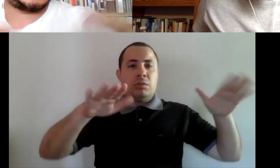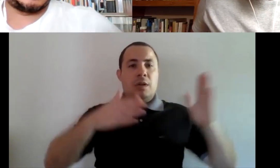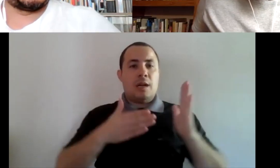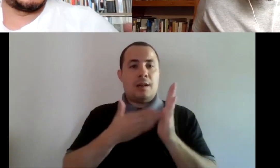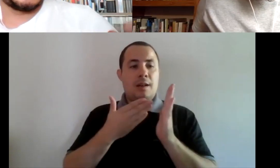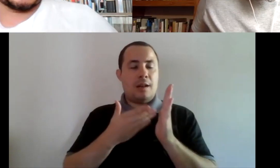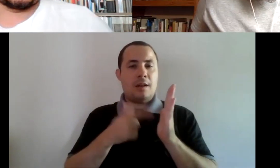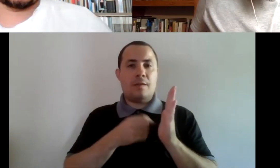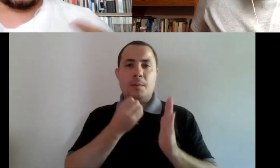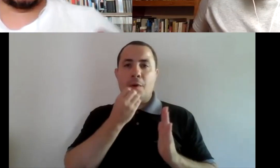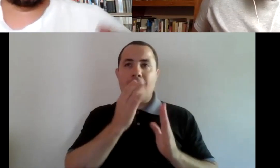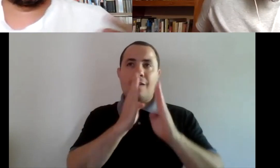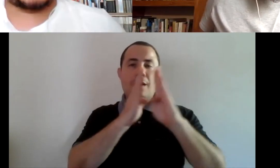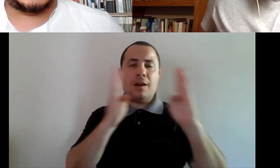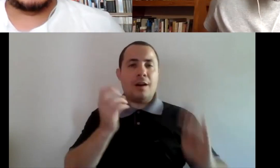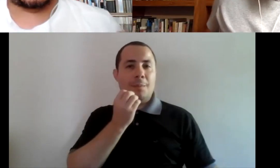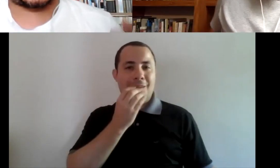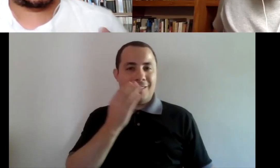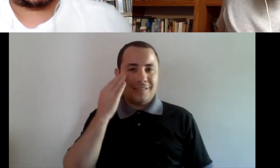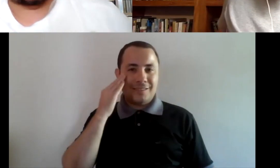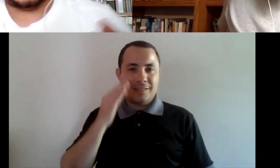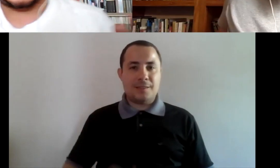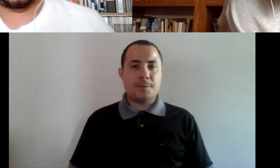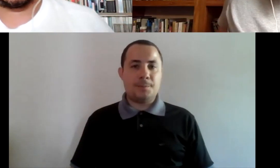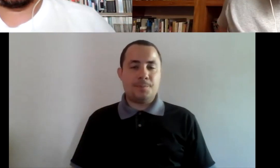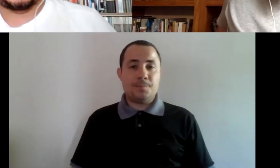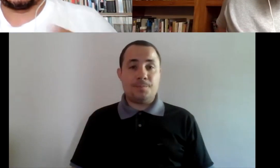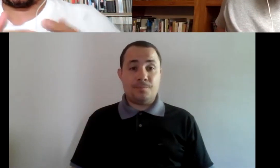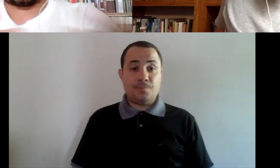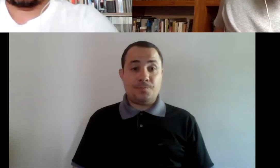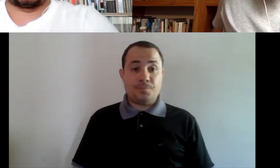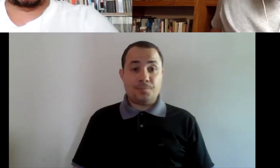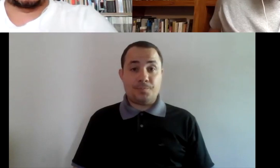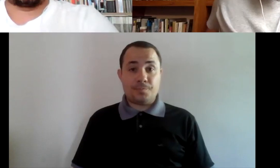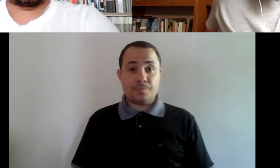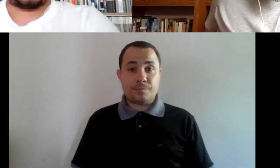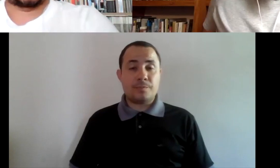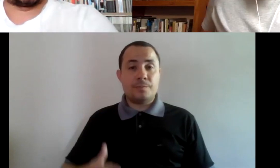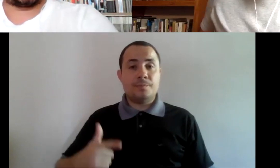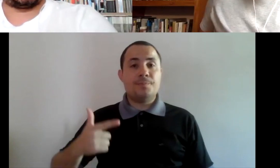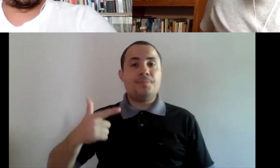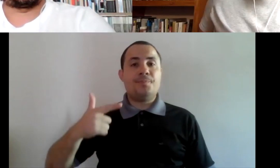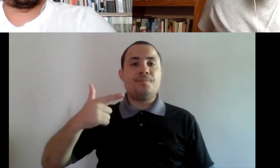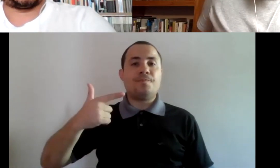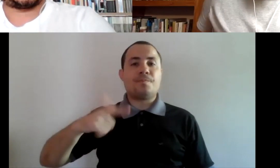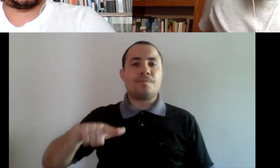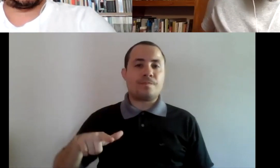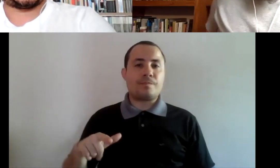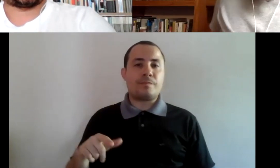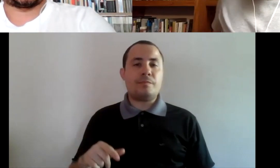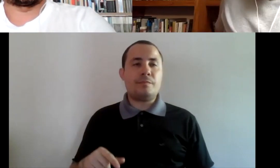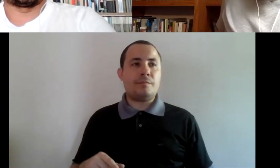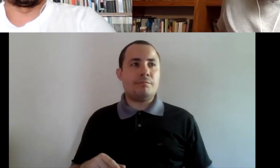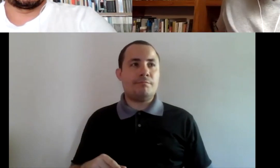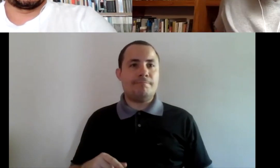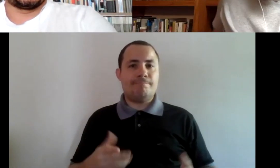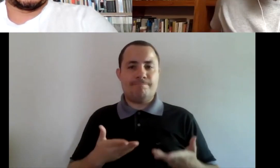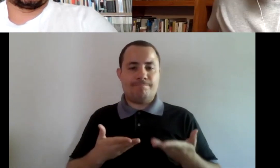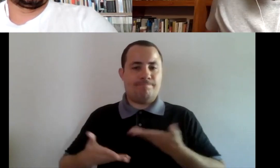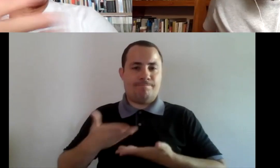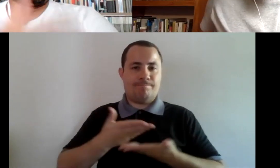esse acervo. Agora, quando a gente fala em democratização, o que a gente está falando? Em distribuição de poder, né? Obviamente é essa a